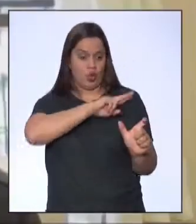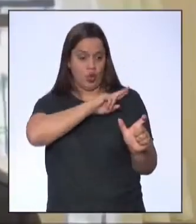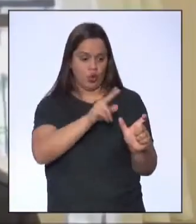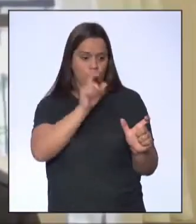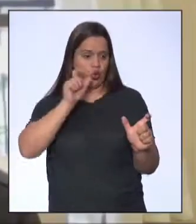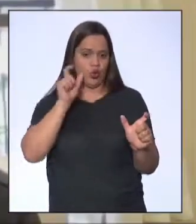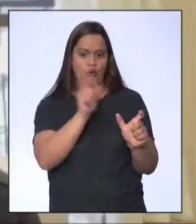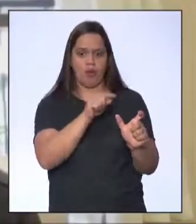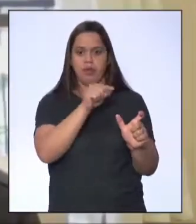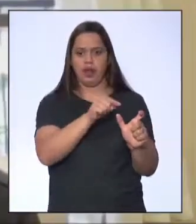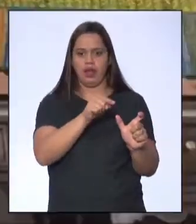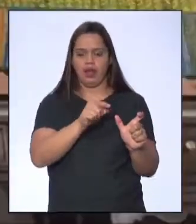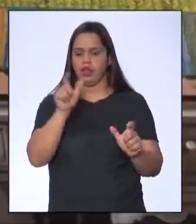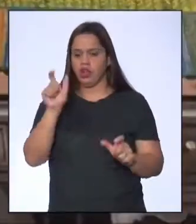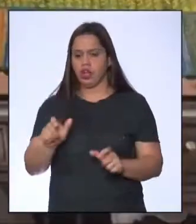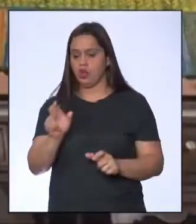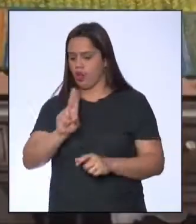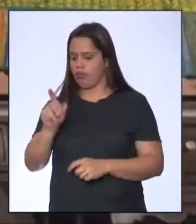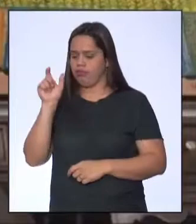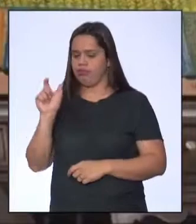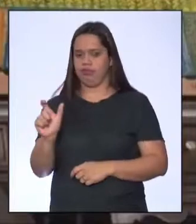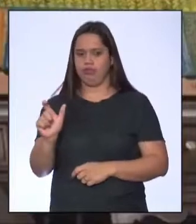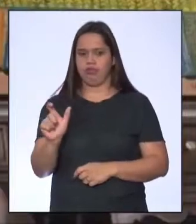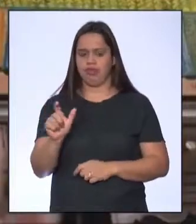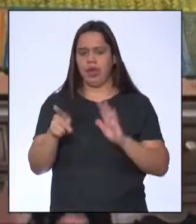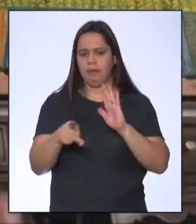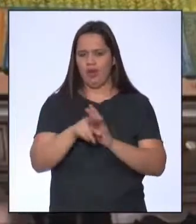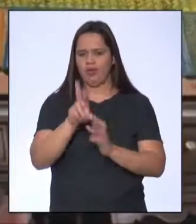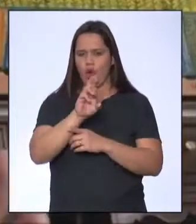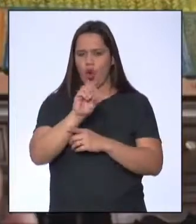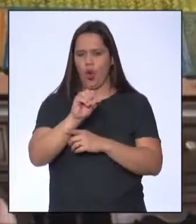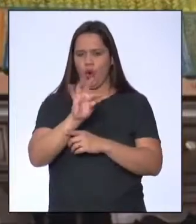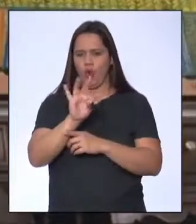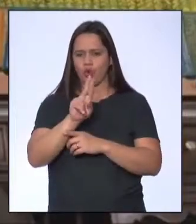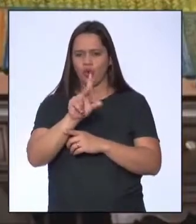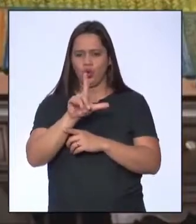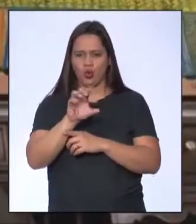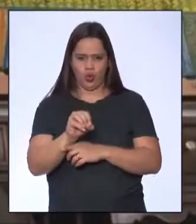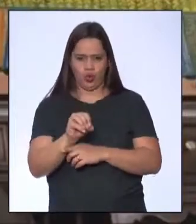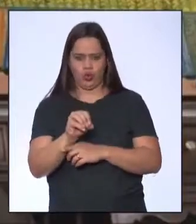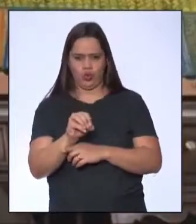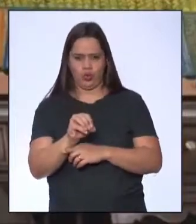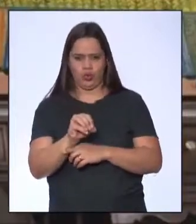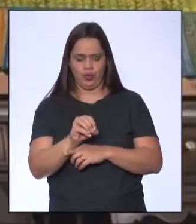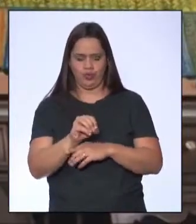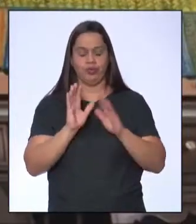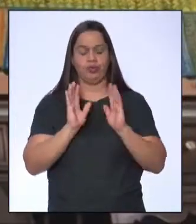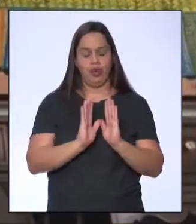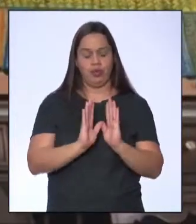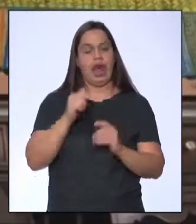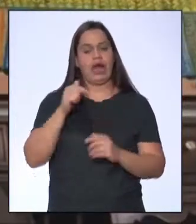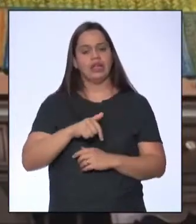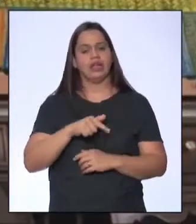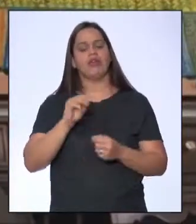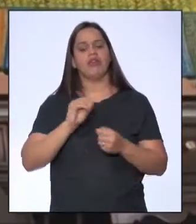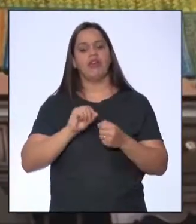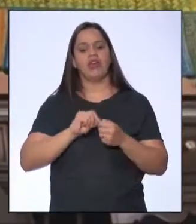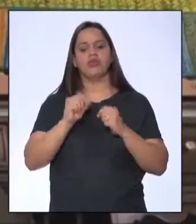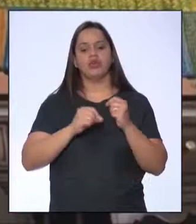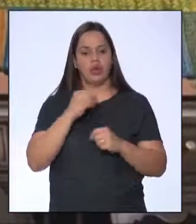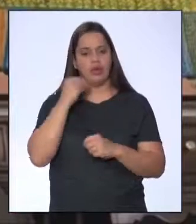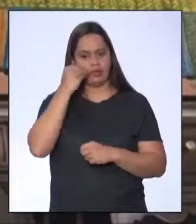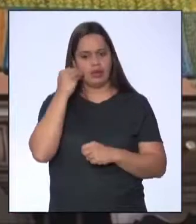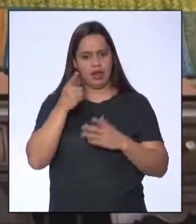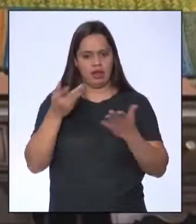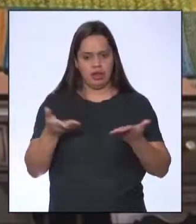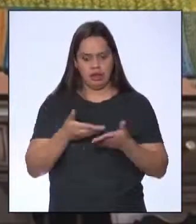experiência aqui em que, exatamente, eu fiz uma avaliação e a gente tinha claramente níveis diferentes